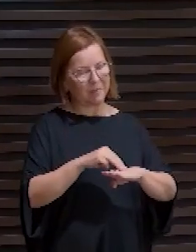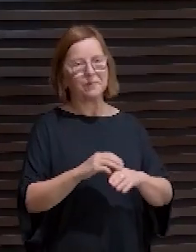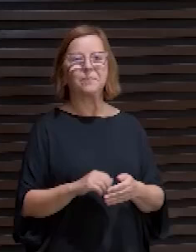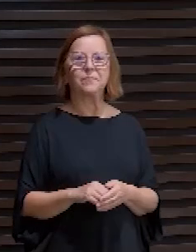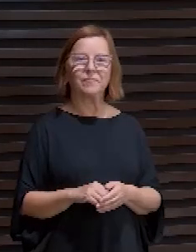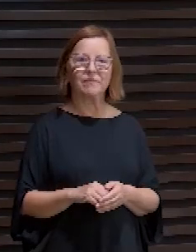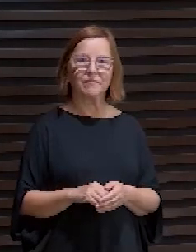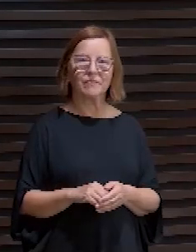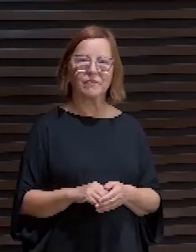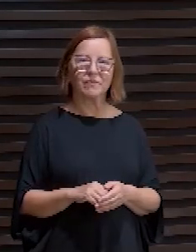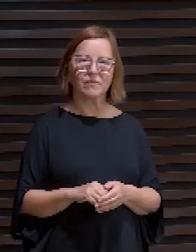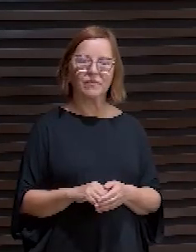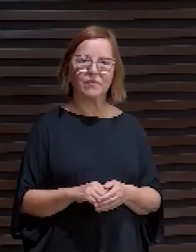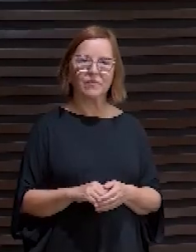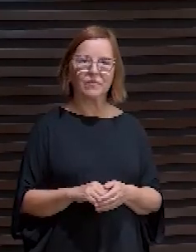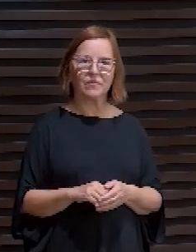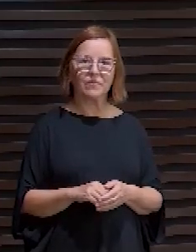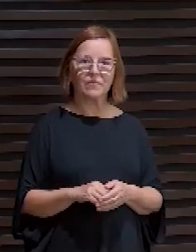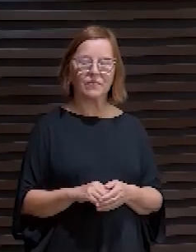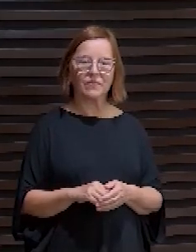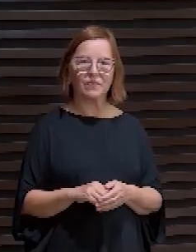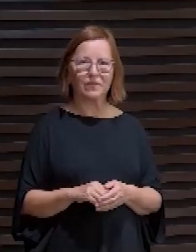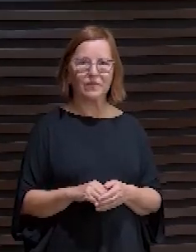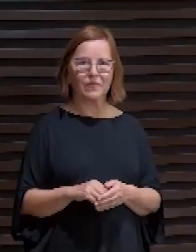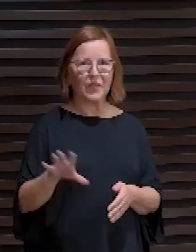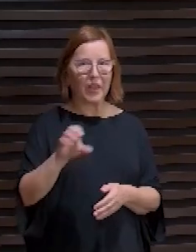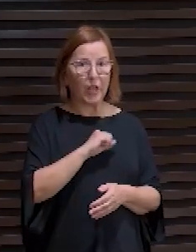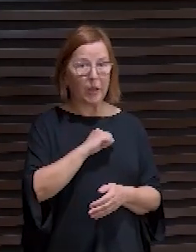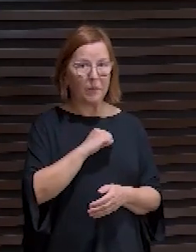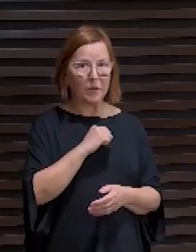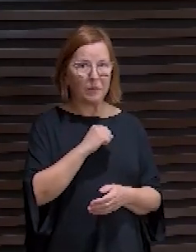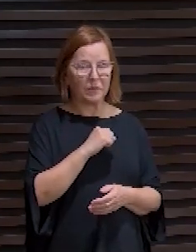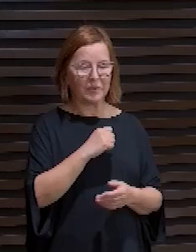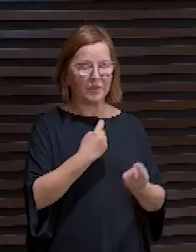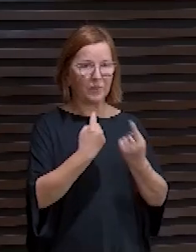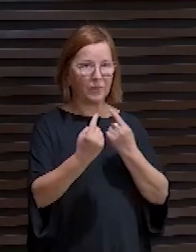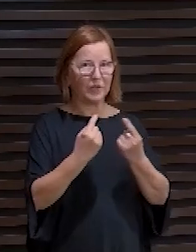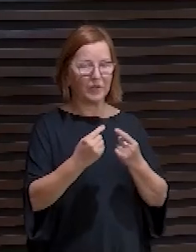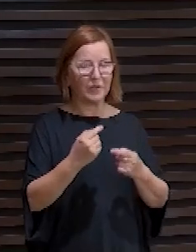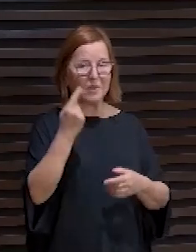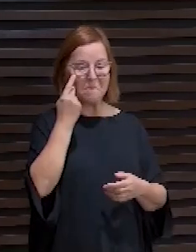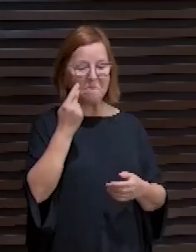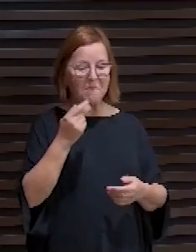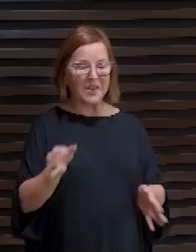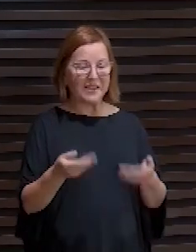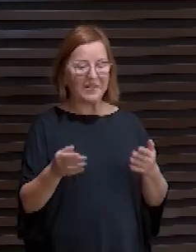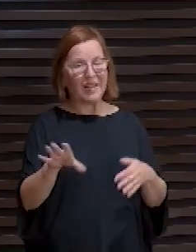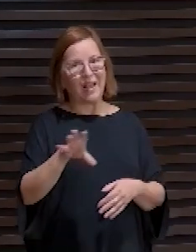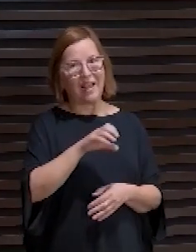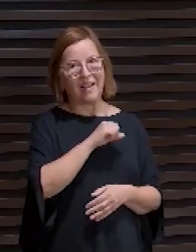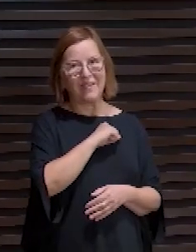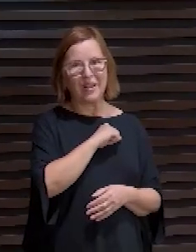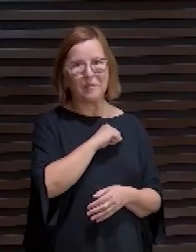Consideremo-nos também uns aos outros para nos estimularmos ao amor e às boas obras. A